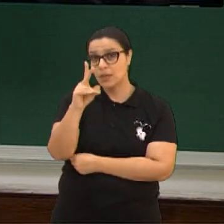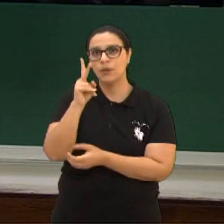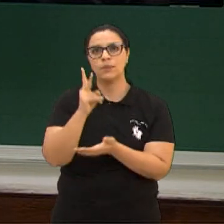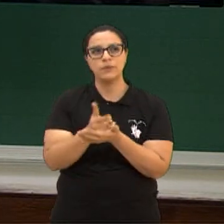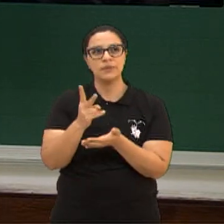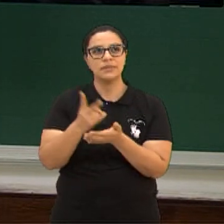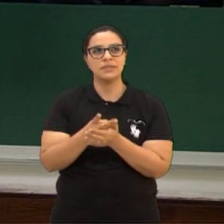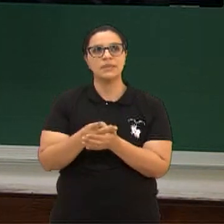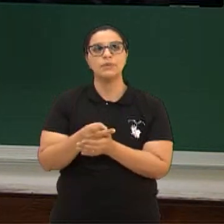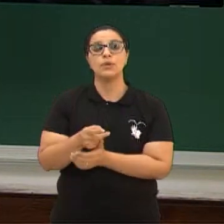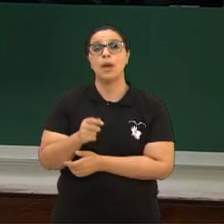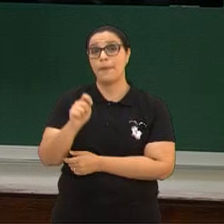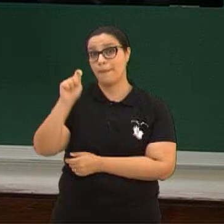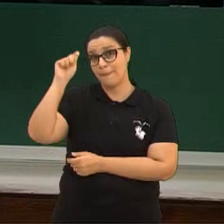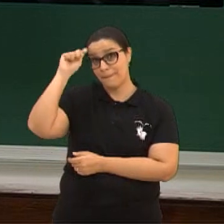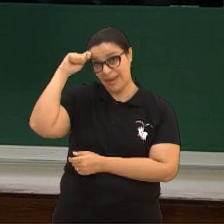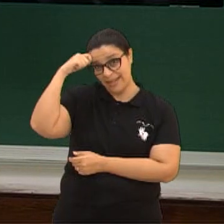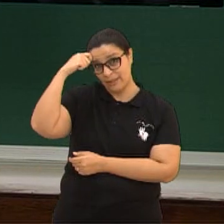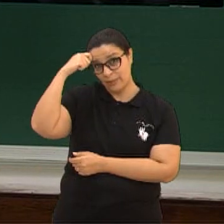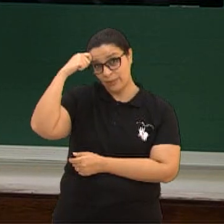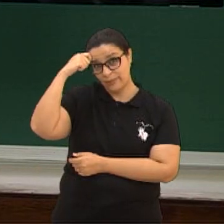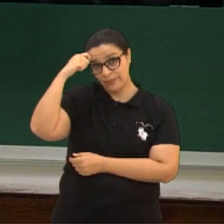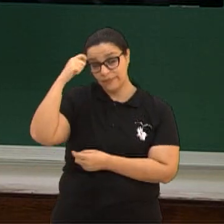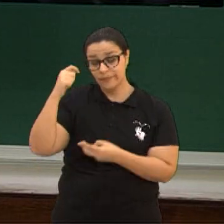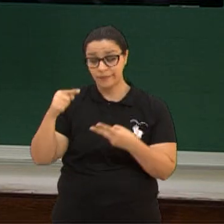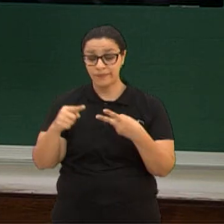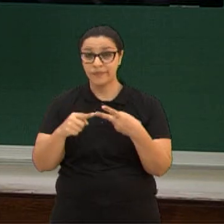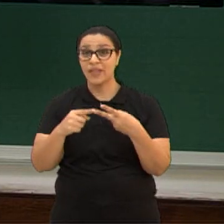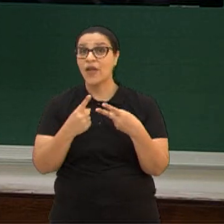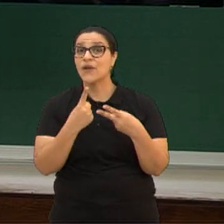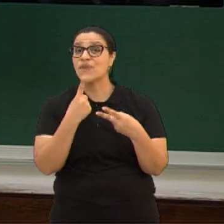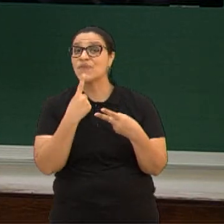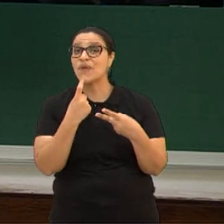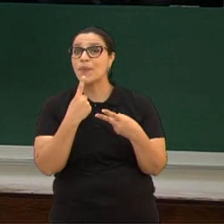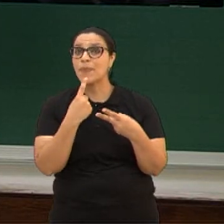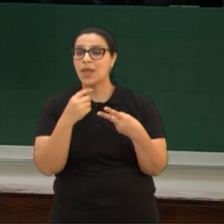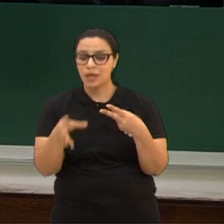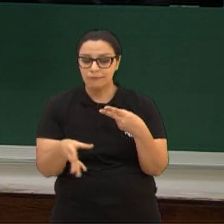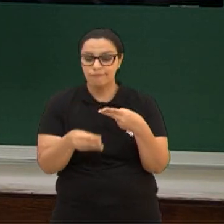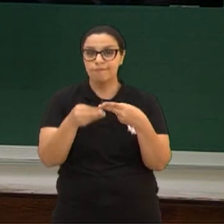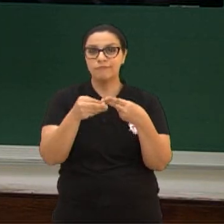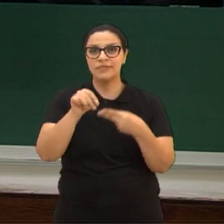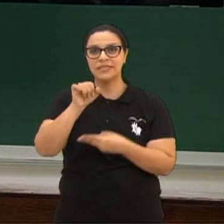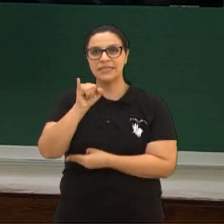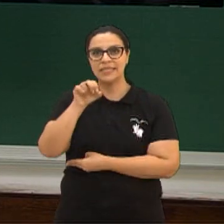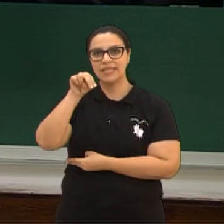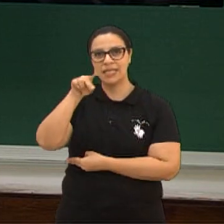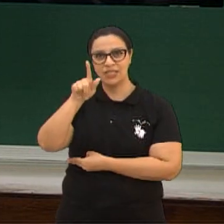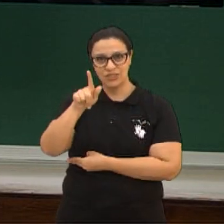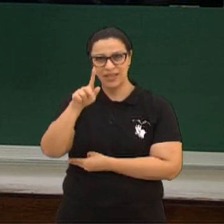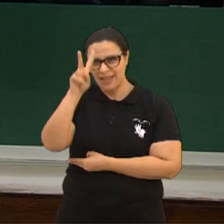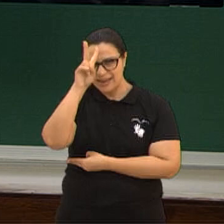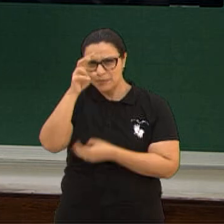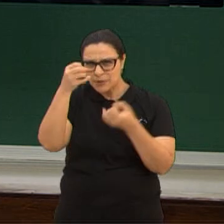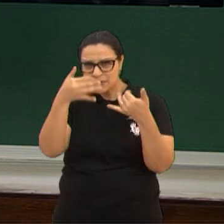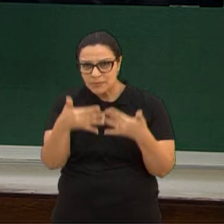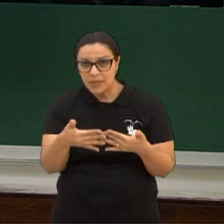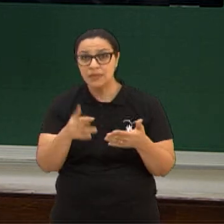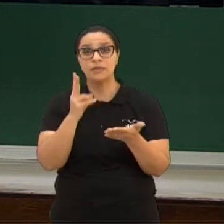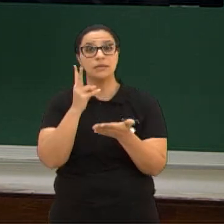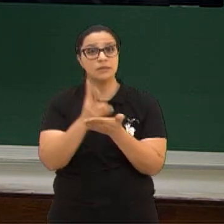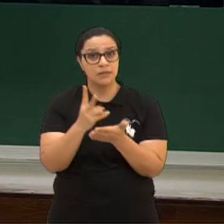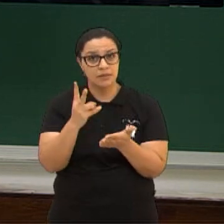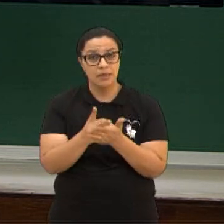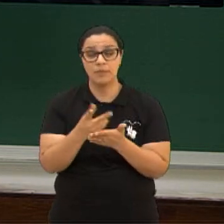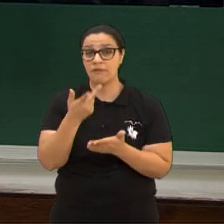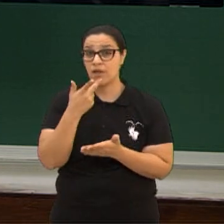está aqui em negrito, com a terminação ing. Lembram disso que a teacher falou? Para dar